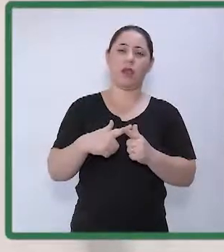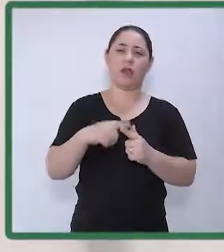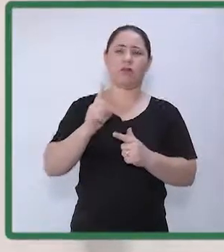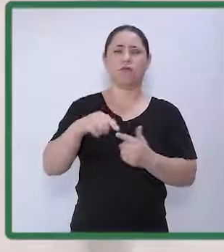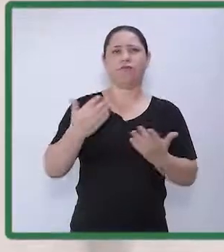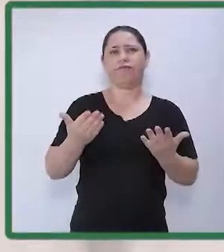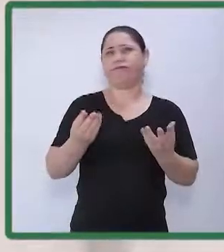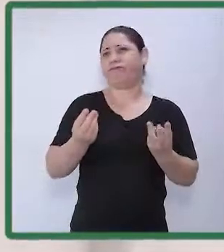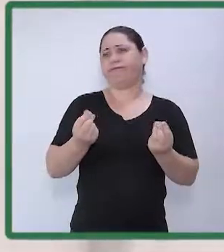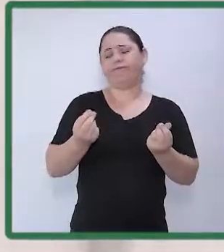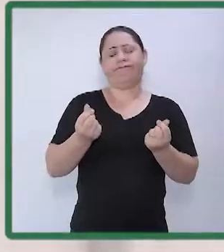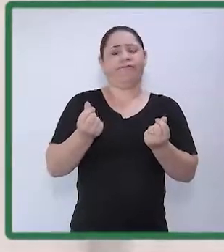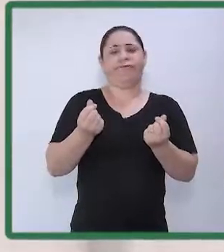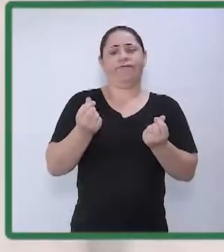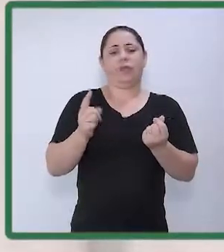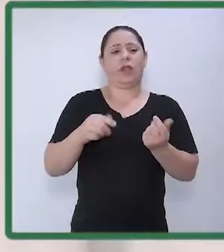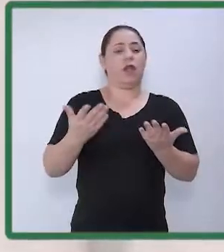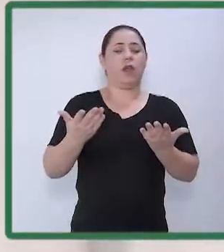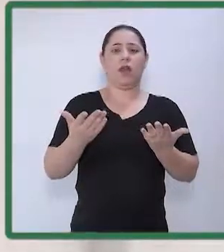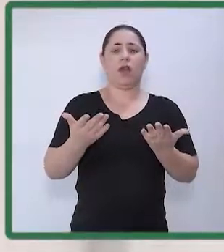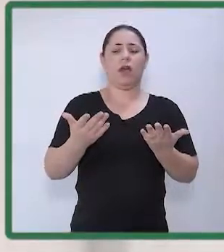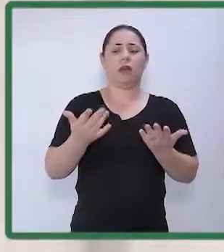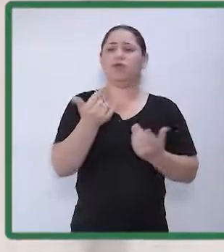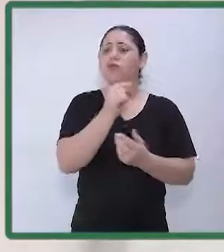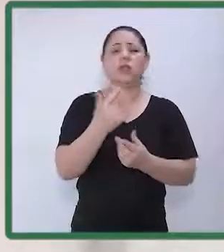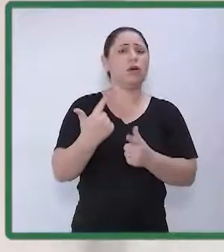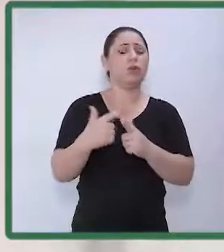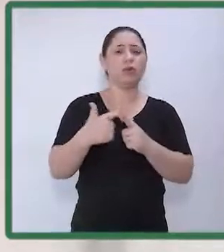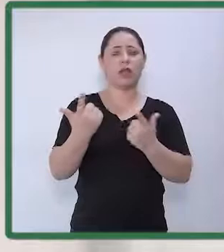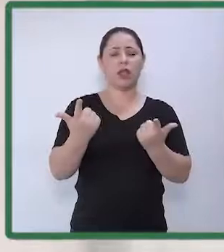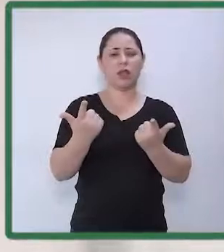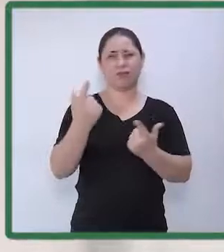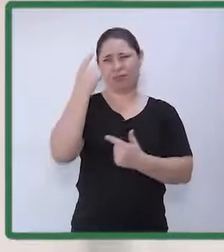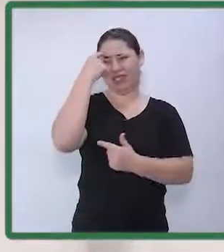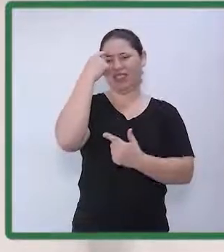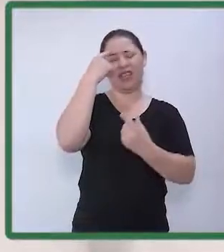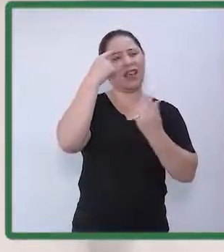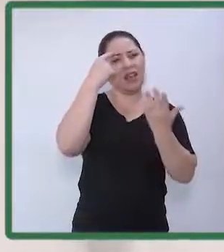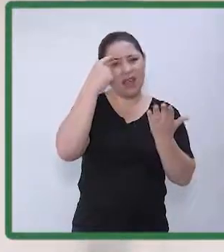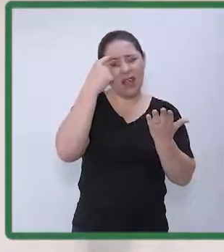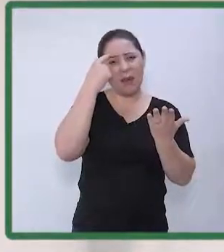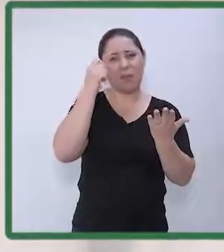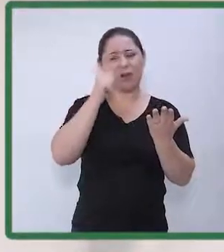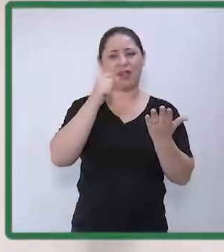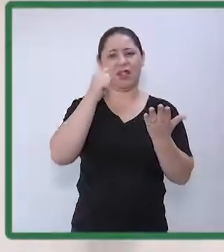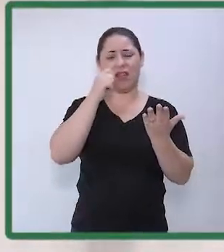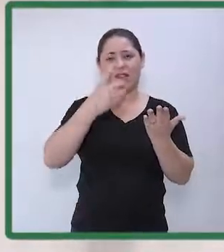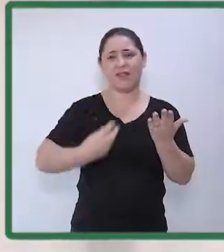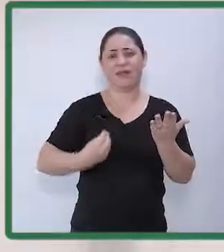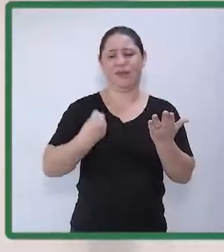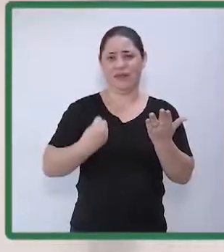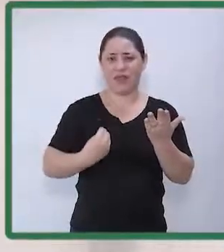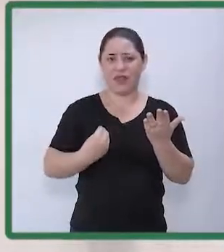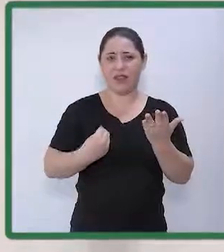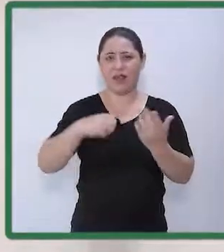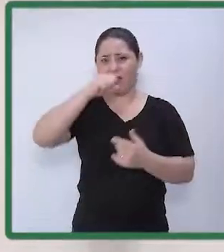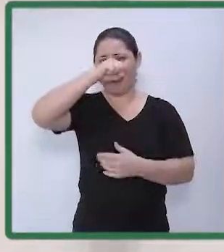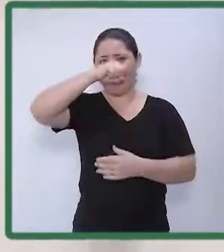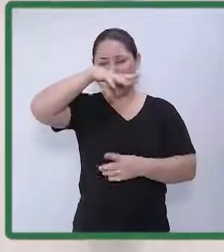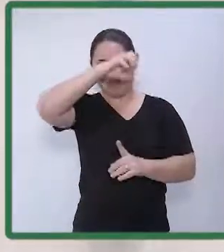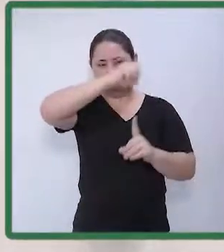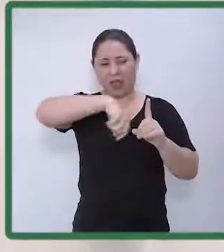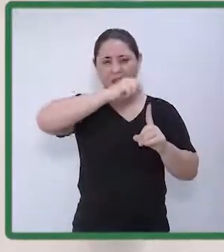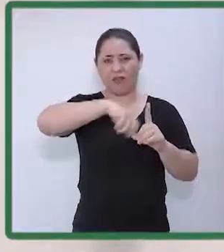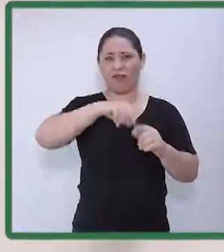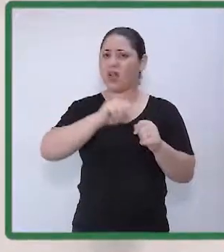acho que é totalmente assim, descabível hoje a gente poder imaginar que uma mulher possa viver sob essa extrema